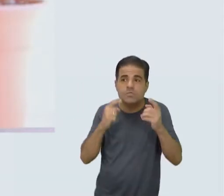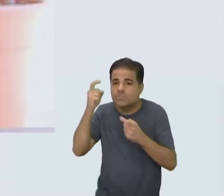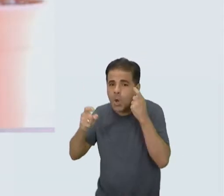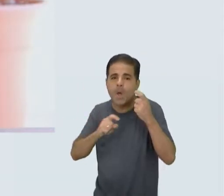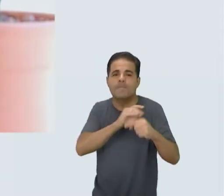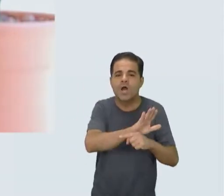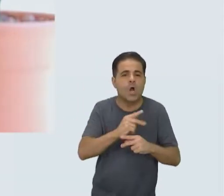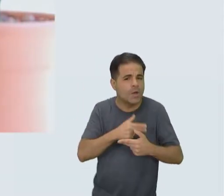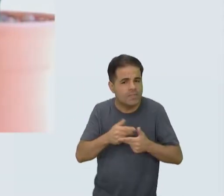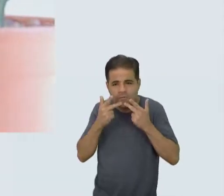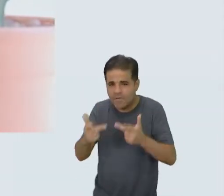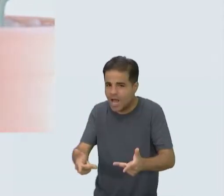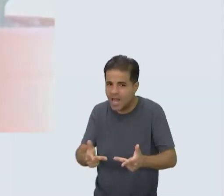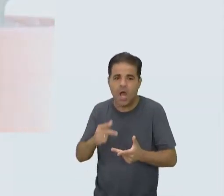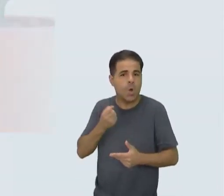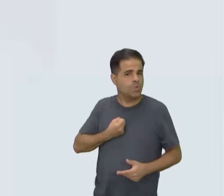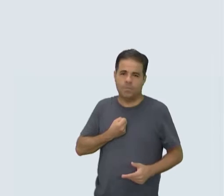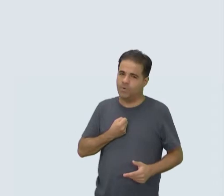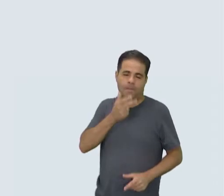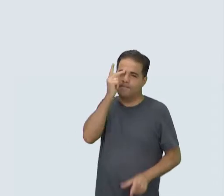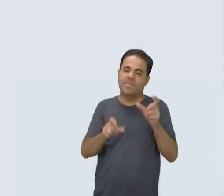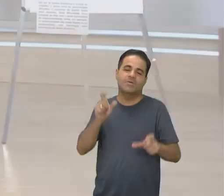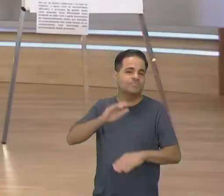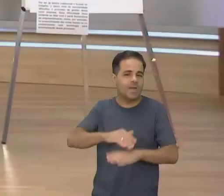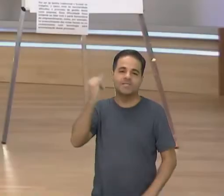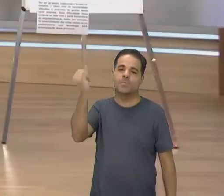Como eu sempre falo, não são números, são pessoas.